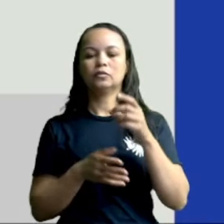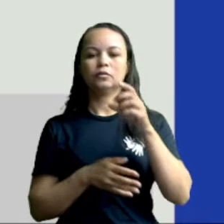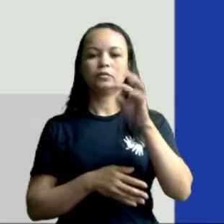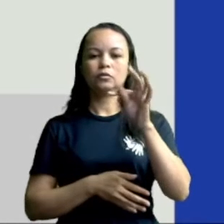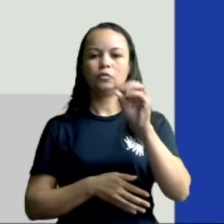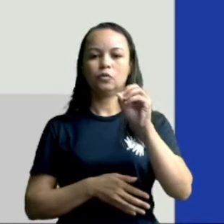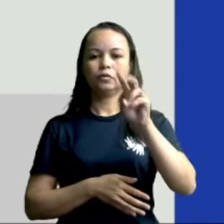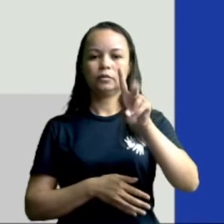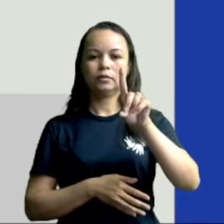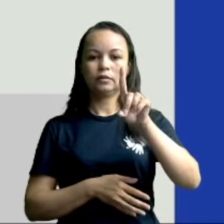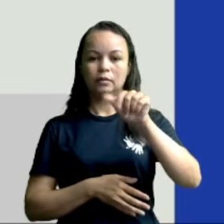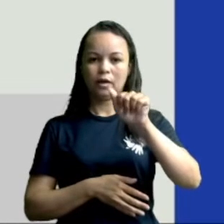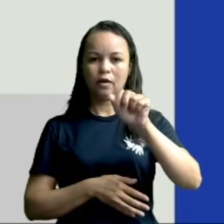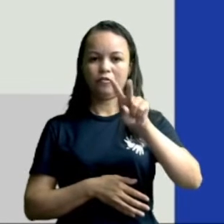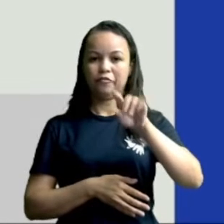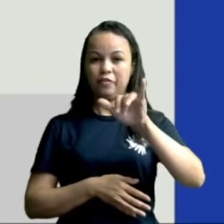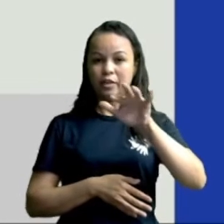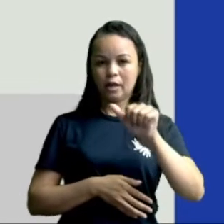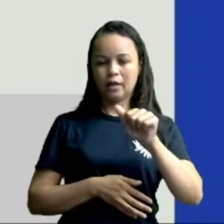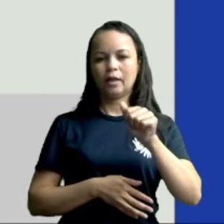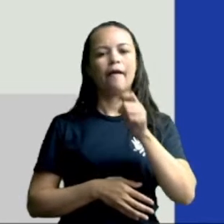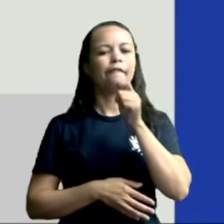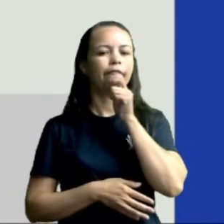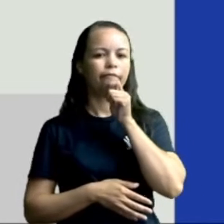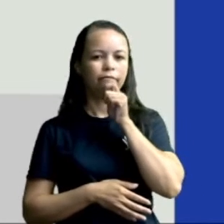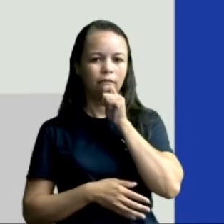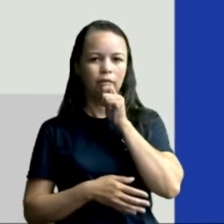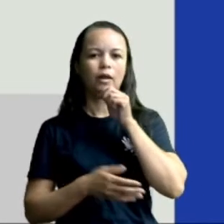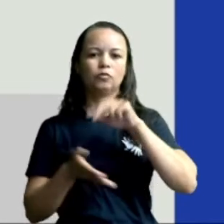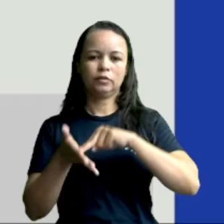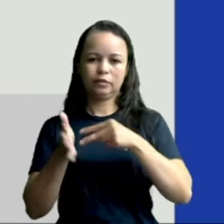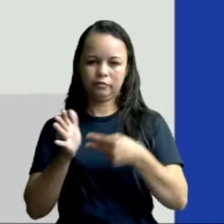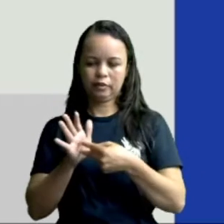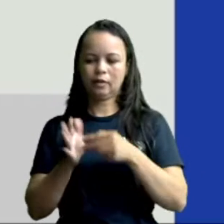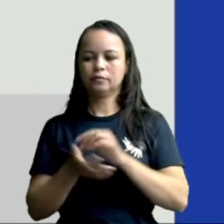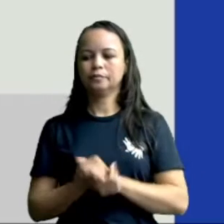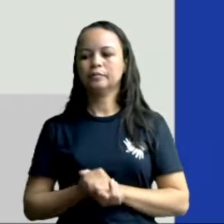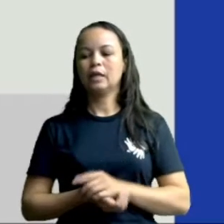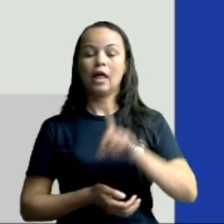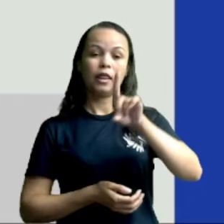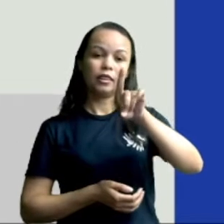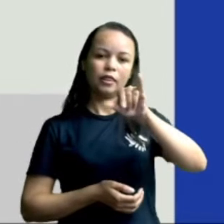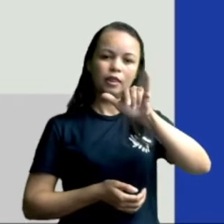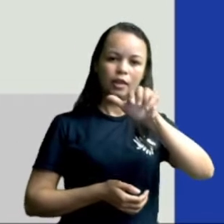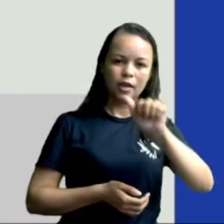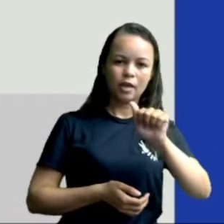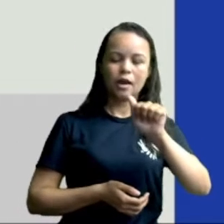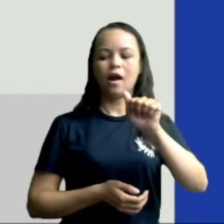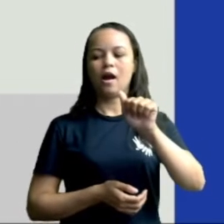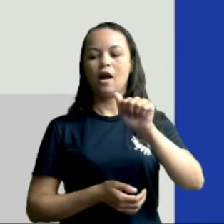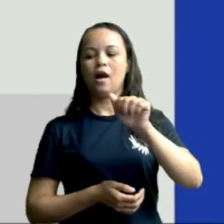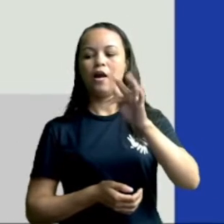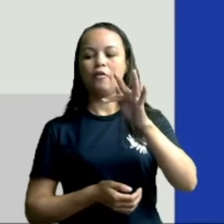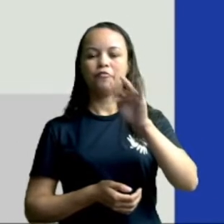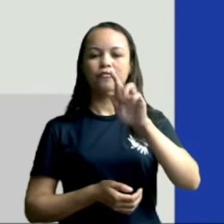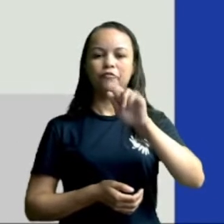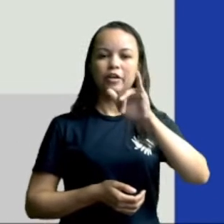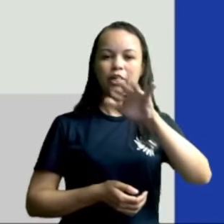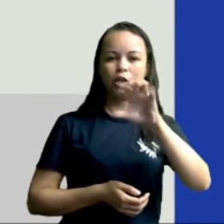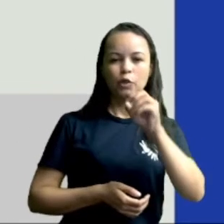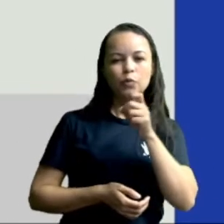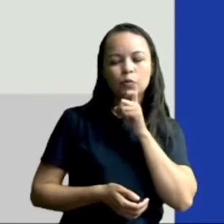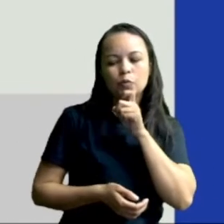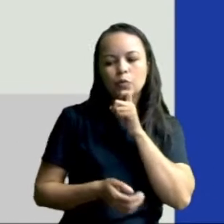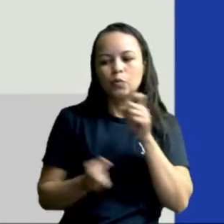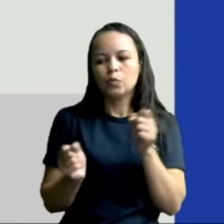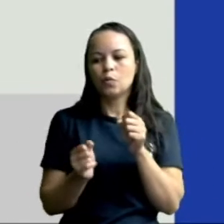significa ainda. A mesma coisa, ó, dia, frio, maíz,